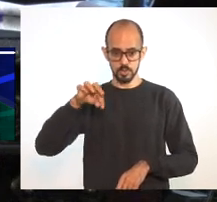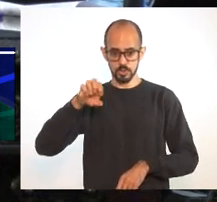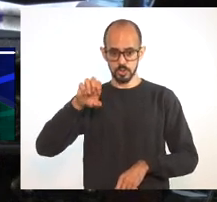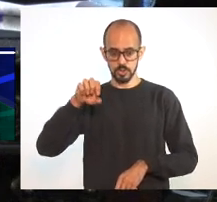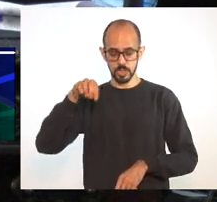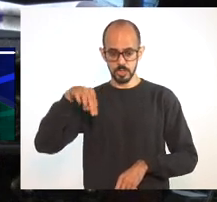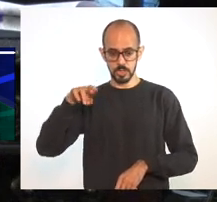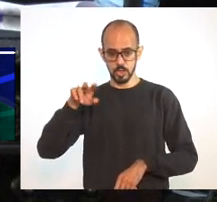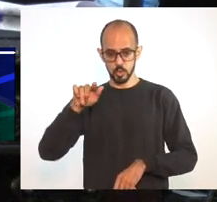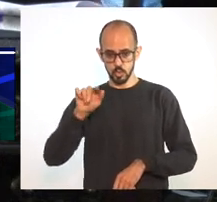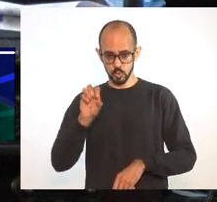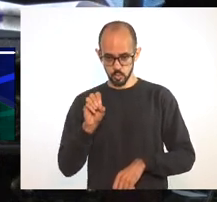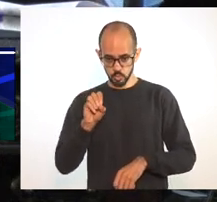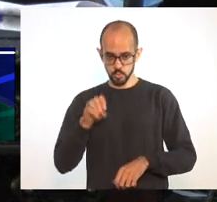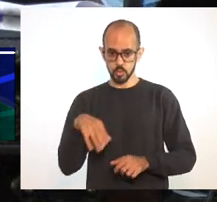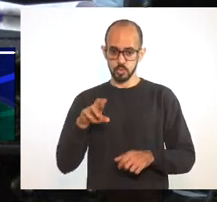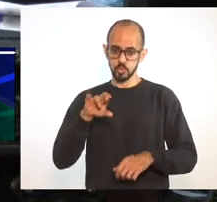FIST,